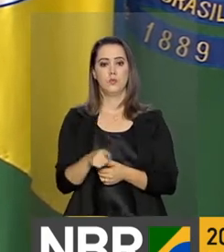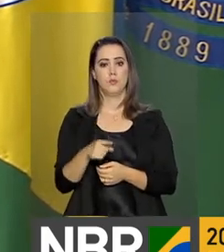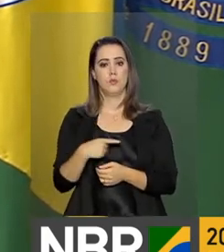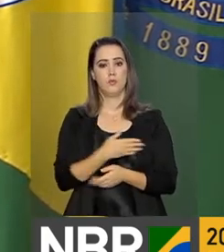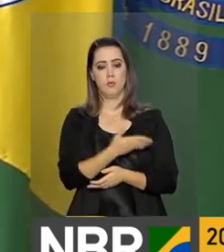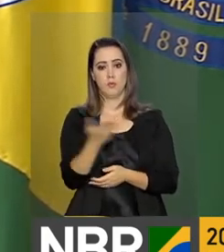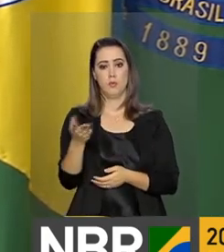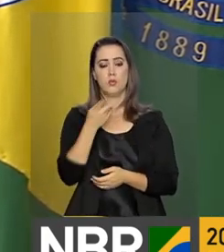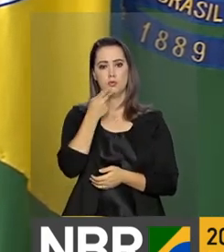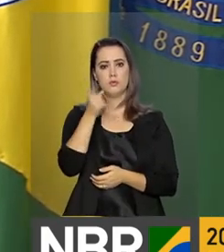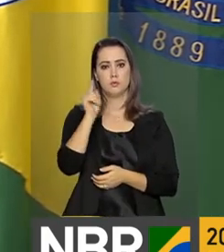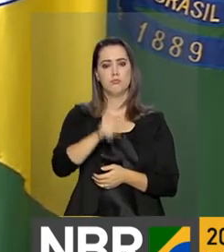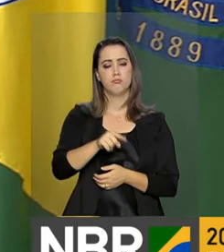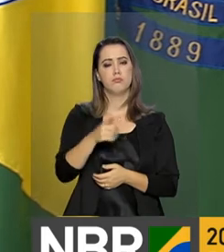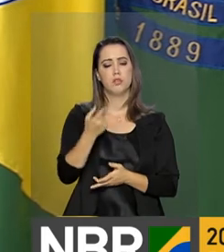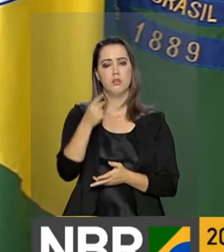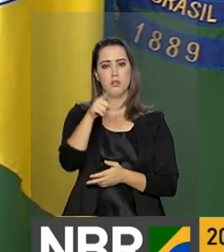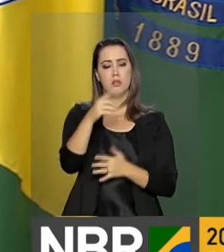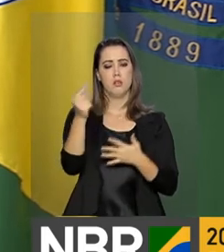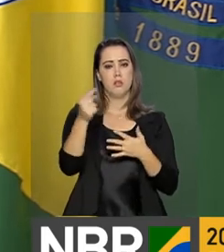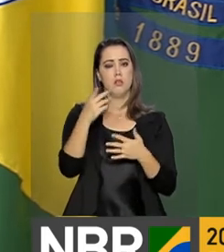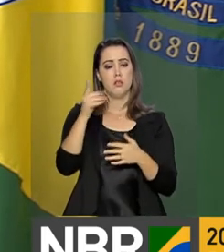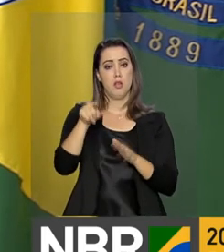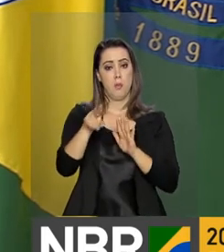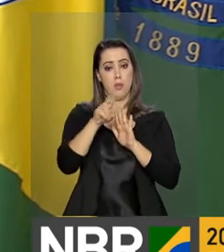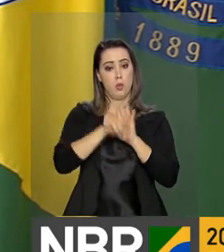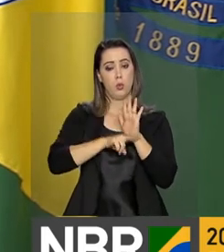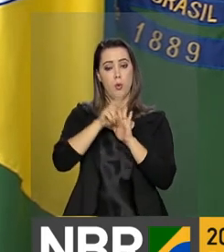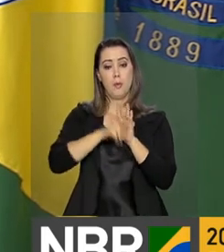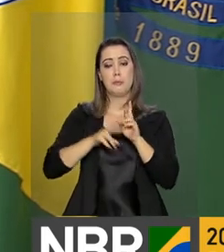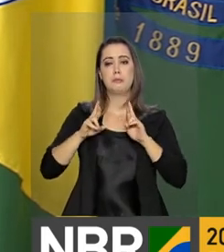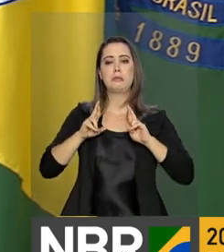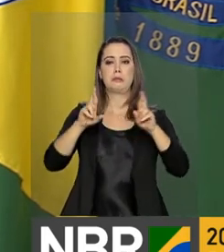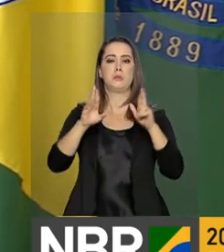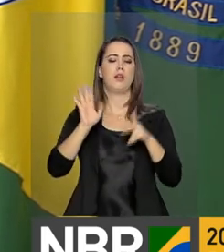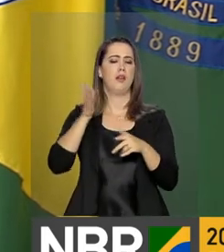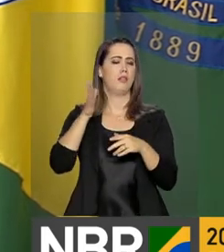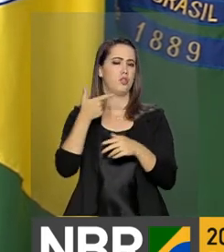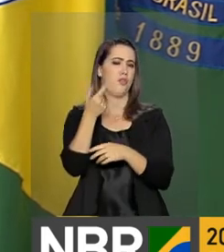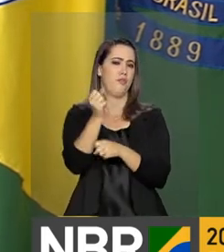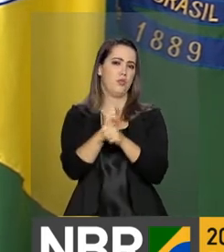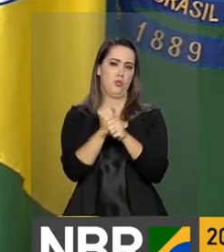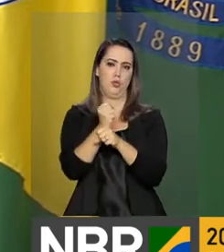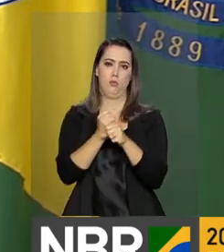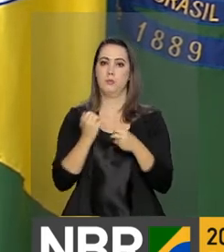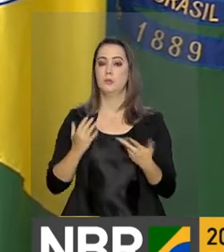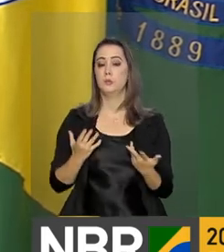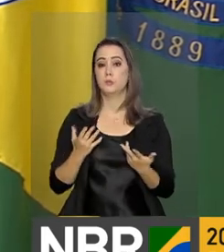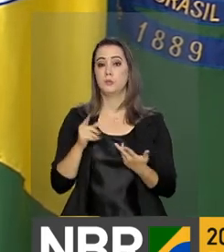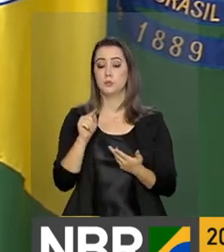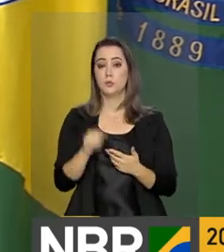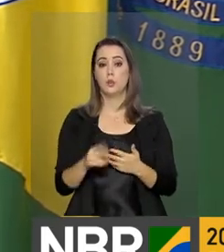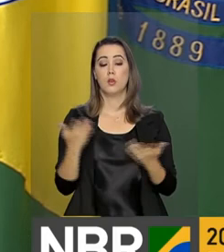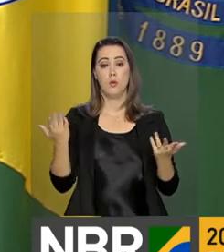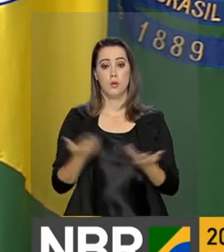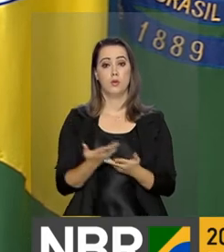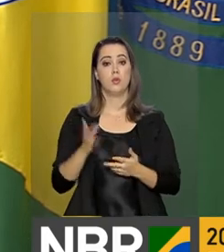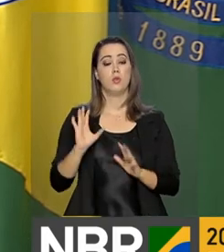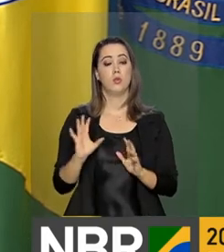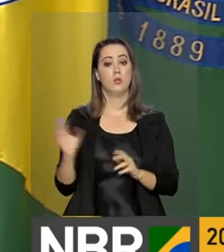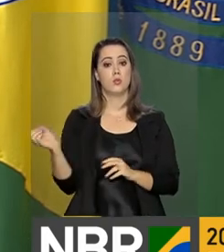como registrei, uma medida aguardada há muito tempo. Então, neste momento, que é um momento